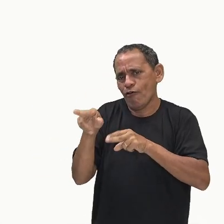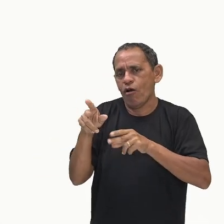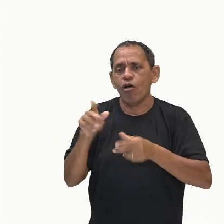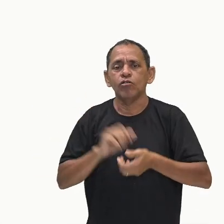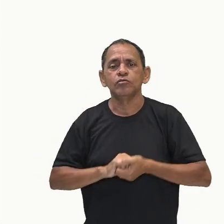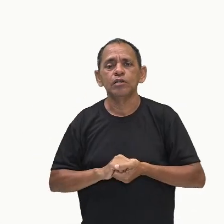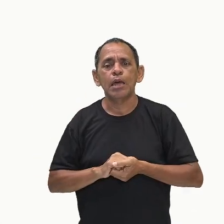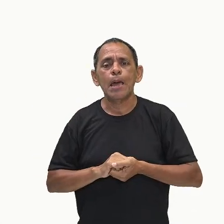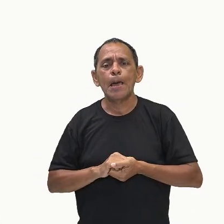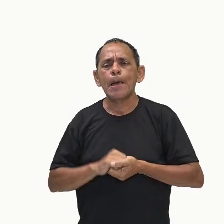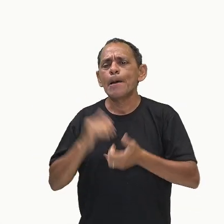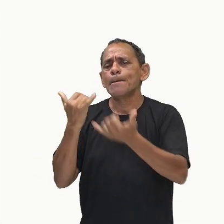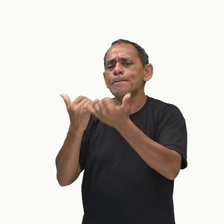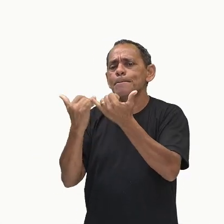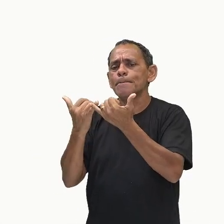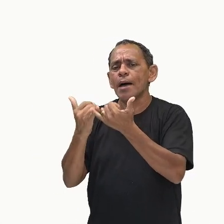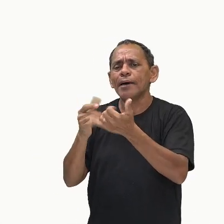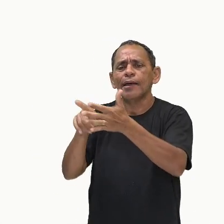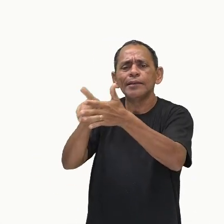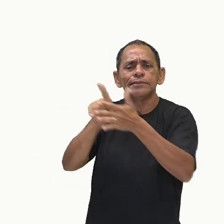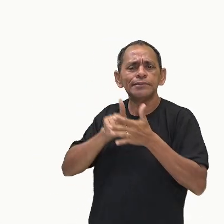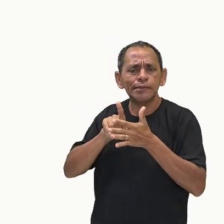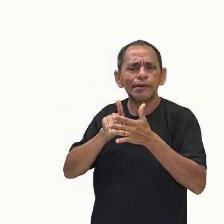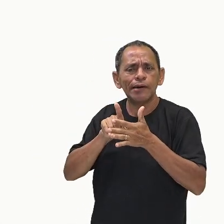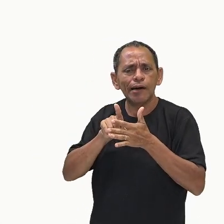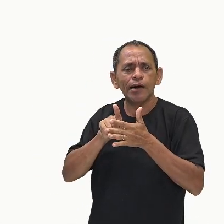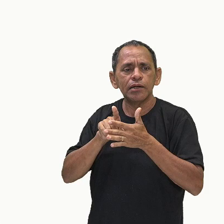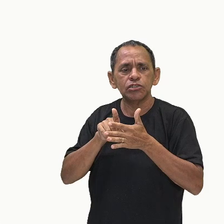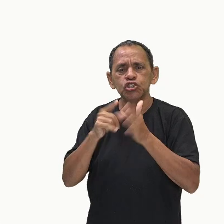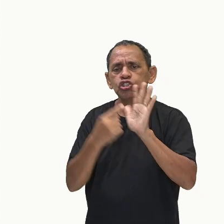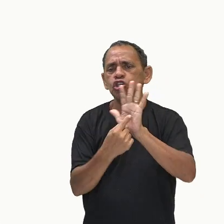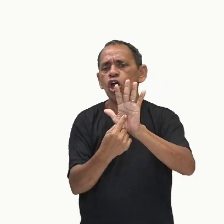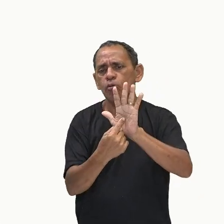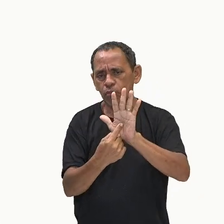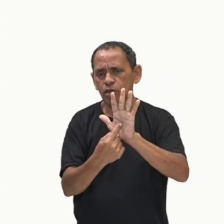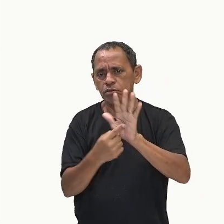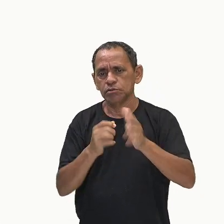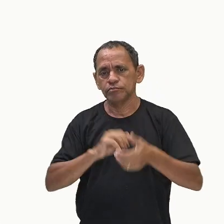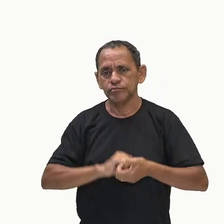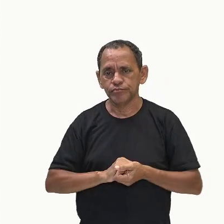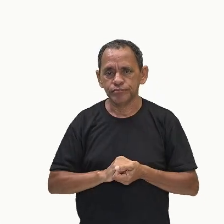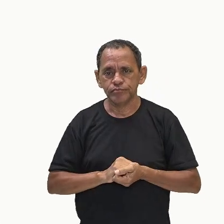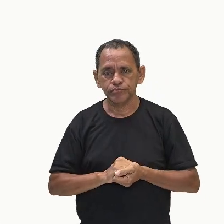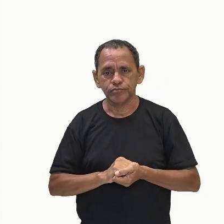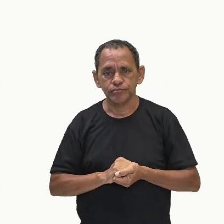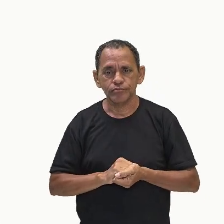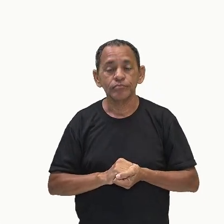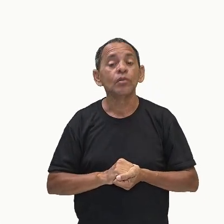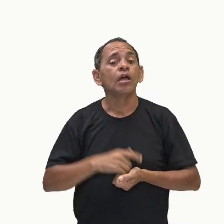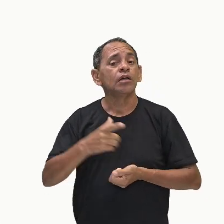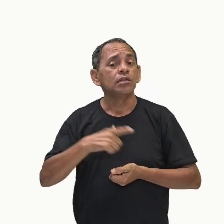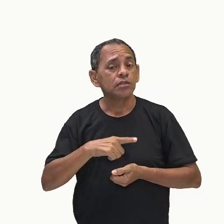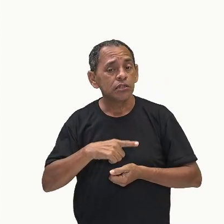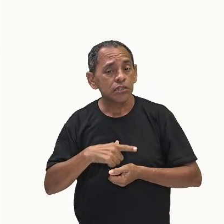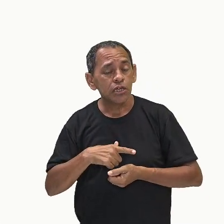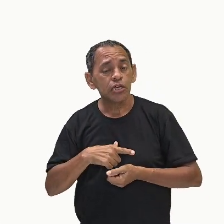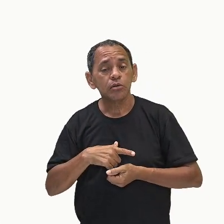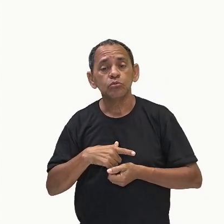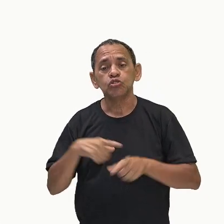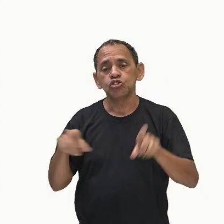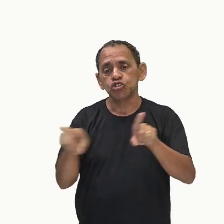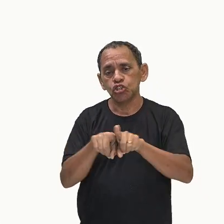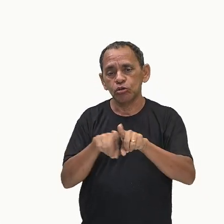com aquela imagem que eu mostrei para vocês anteriormente, didaticamente falando. Então, nós temos aqui, mais uma vez, o